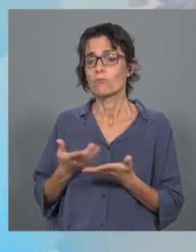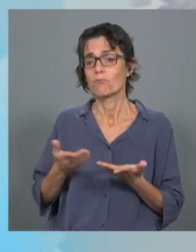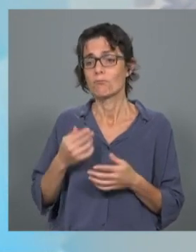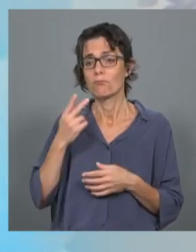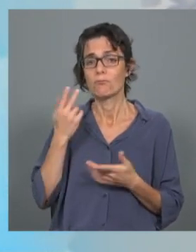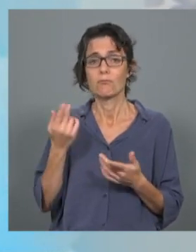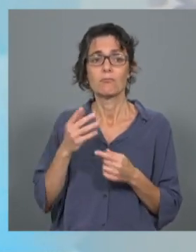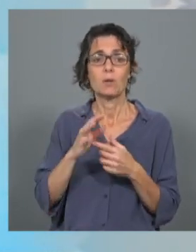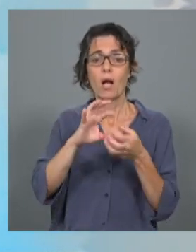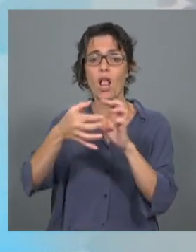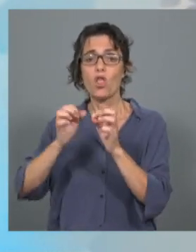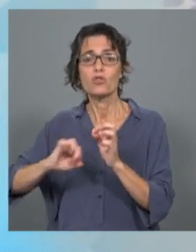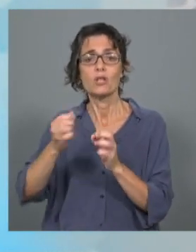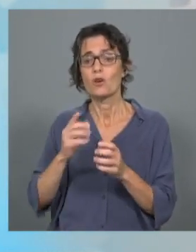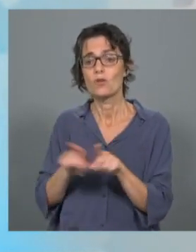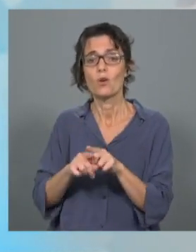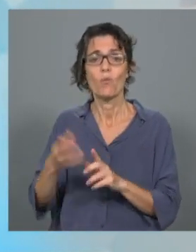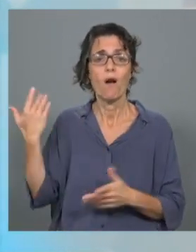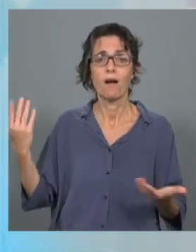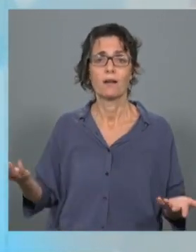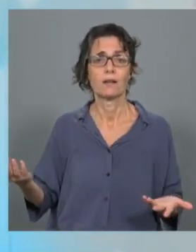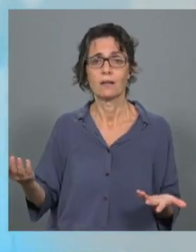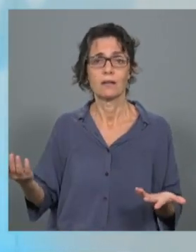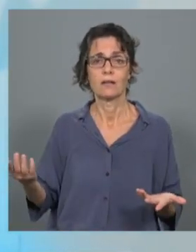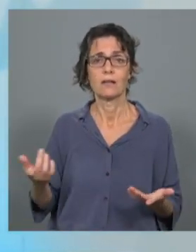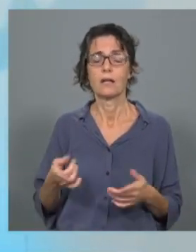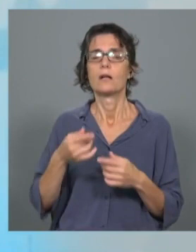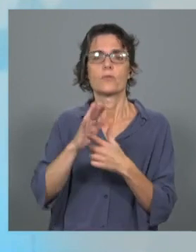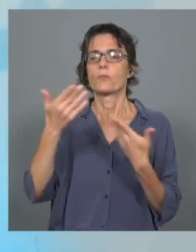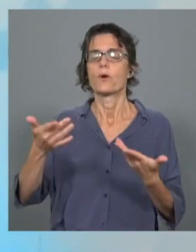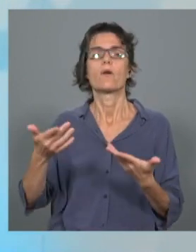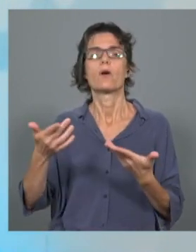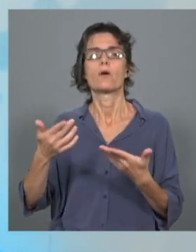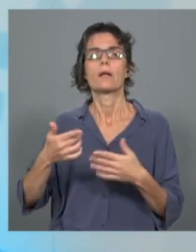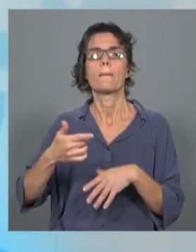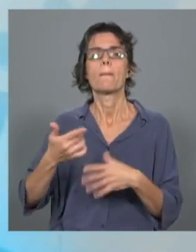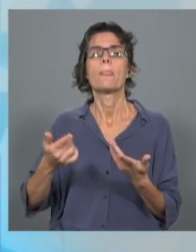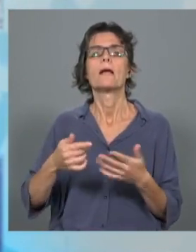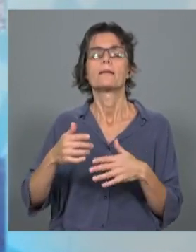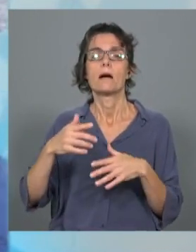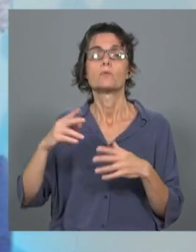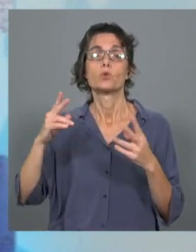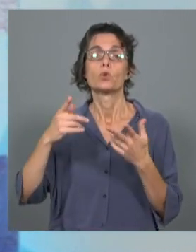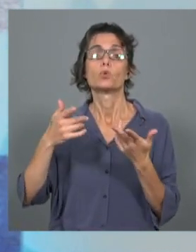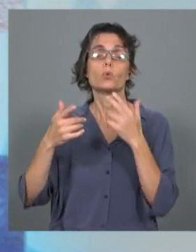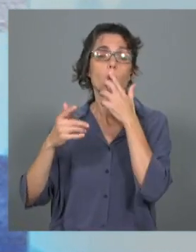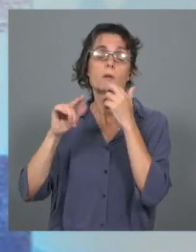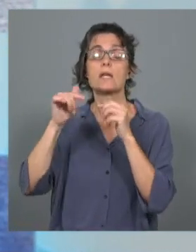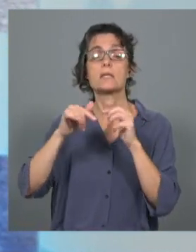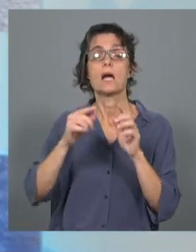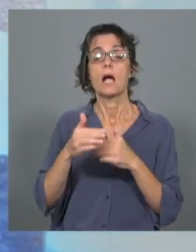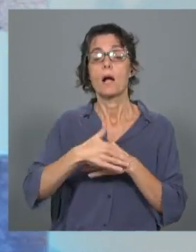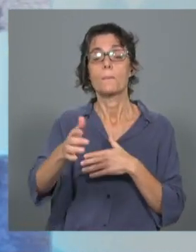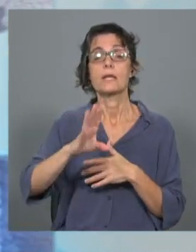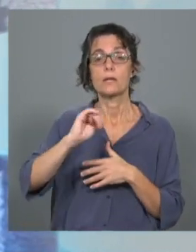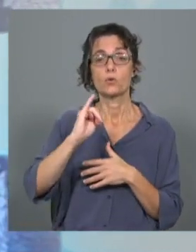a raciocinar. Até mesmo em termos eclesiais. Agora vamos entrar, estamos em sínodo, não é? O célebre sínodo. Se calhar alguns já